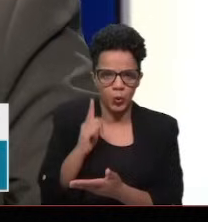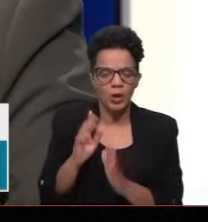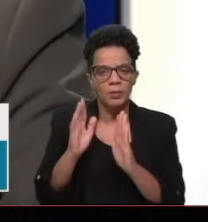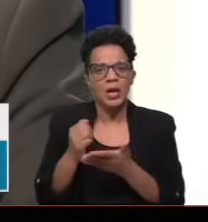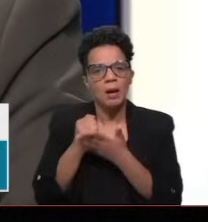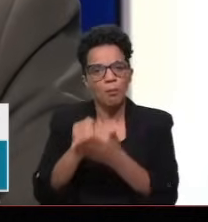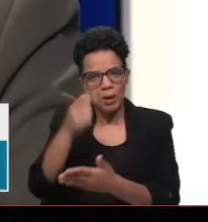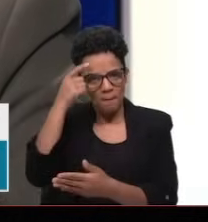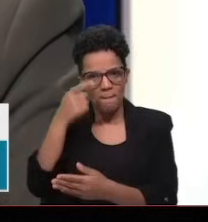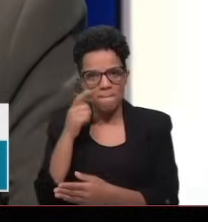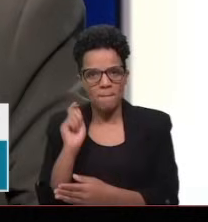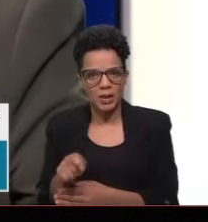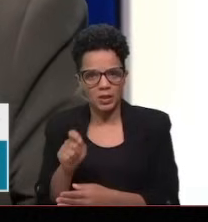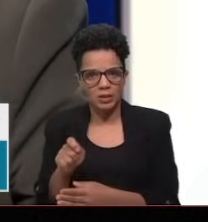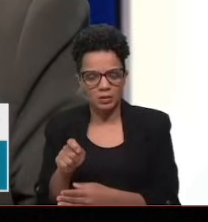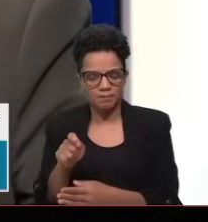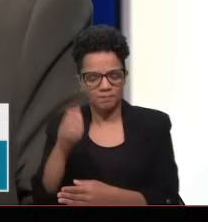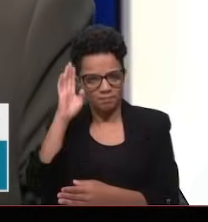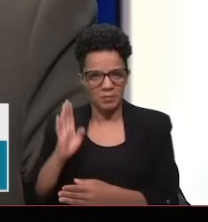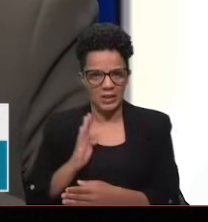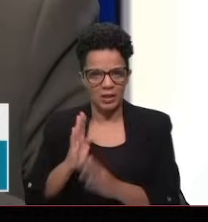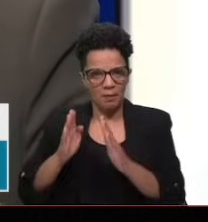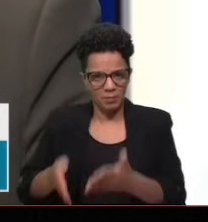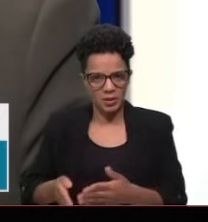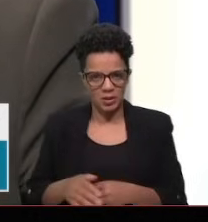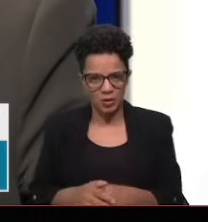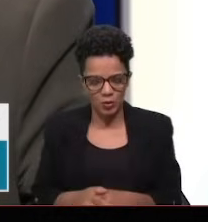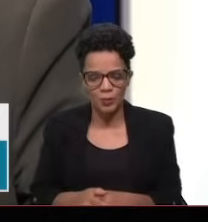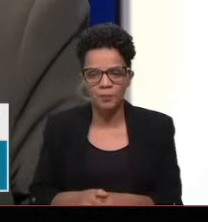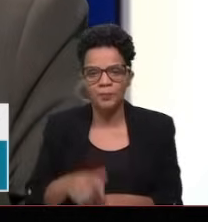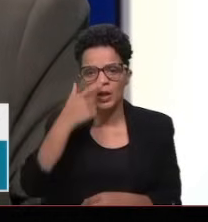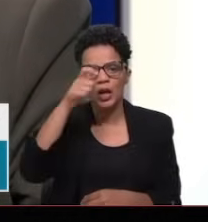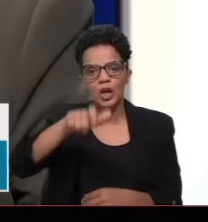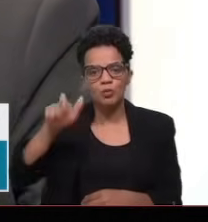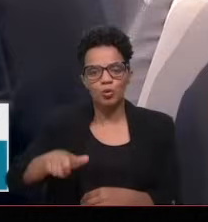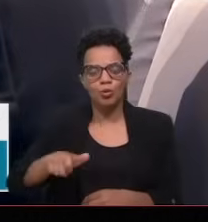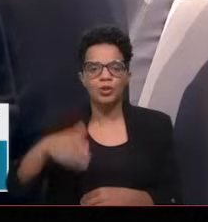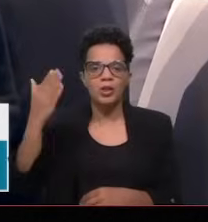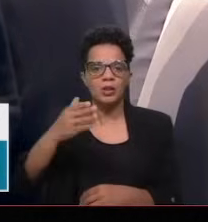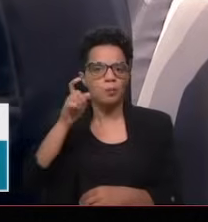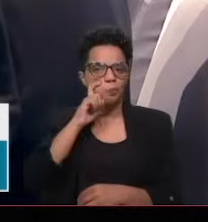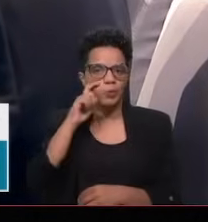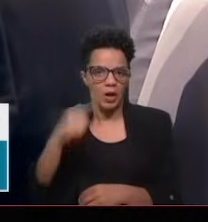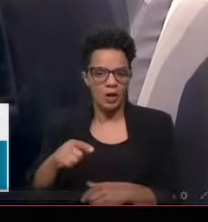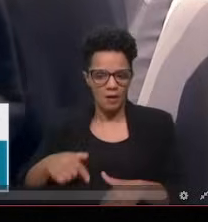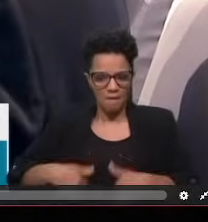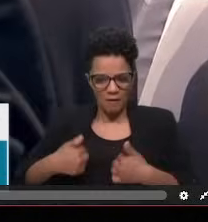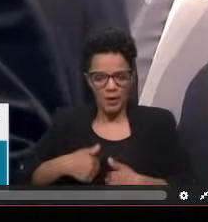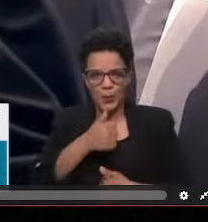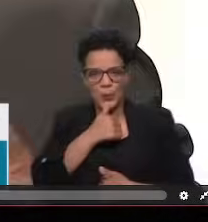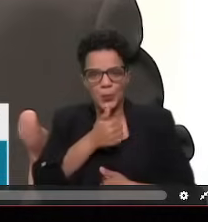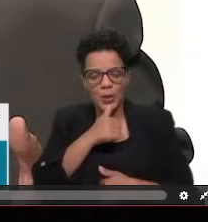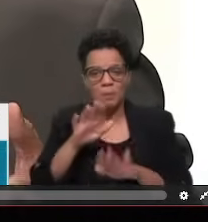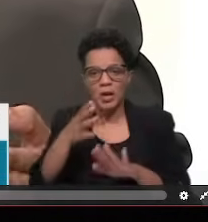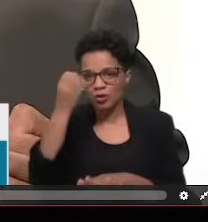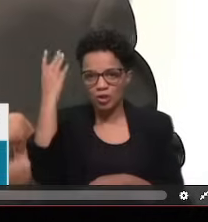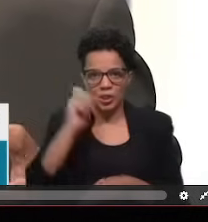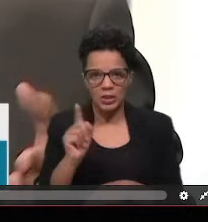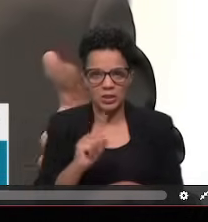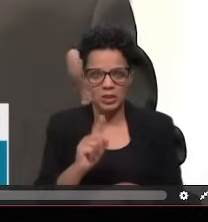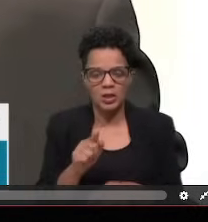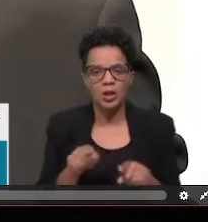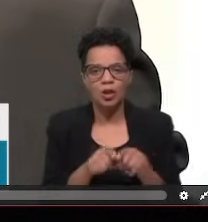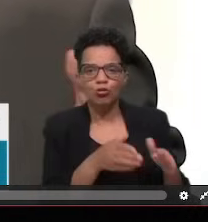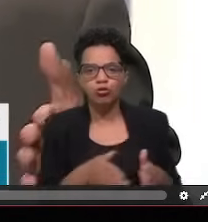apoio militar à Ucrânia isso não se põe em causa as pessoas têm direito a defender-se e a sua autodeterminação não se pode esquecer em paralelo o